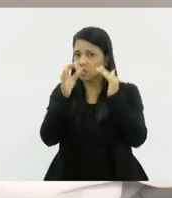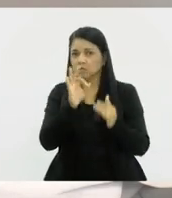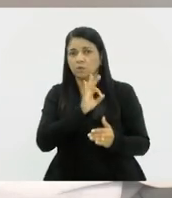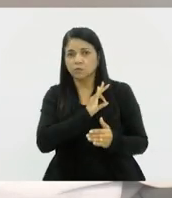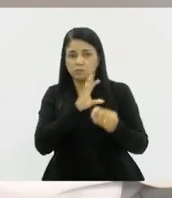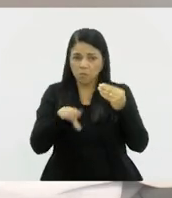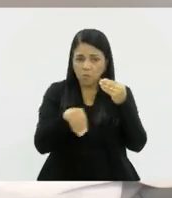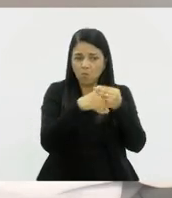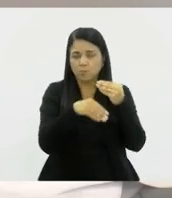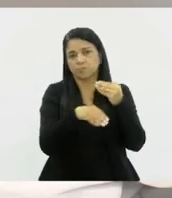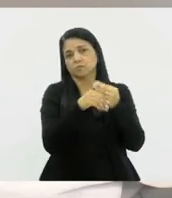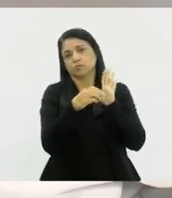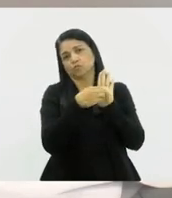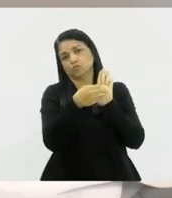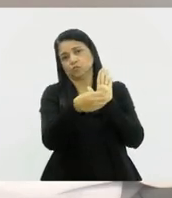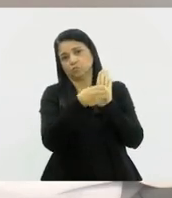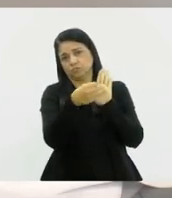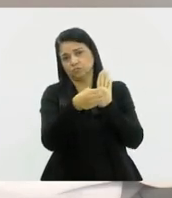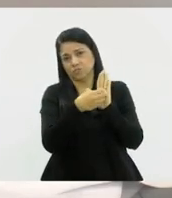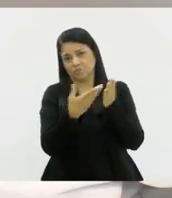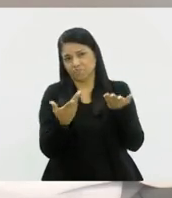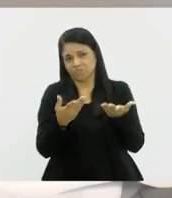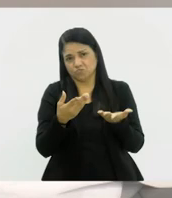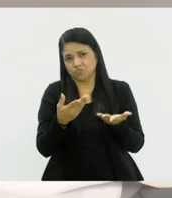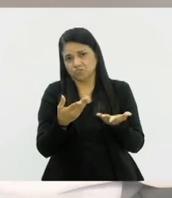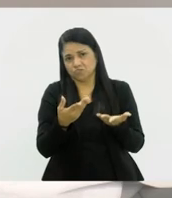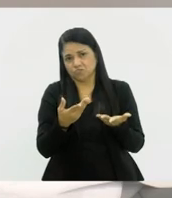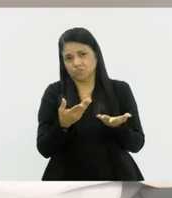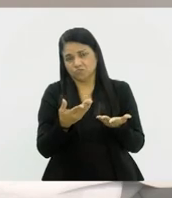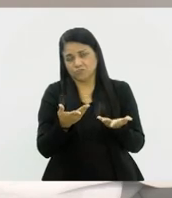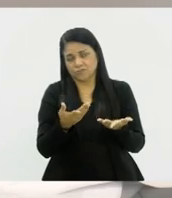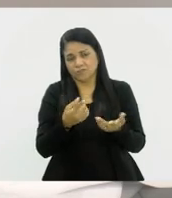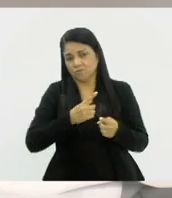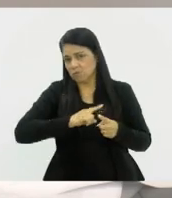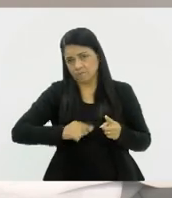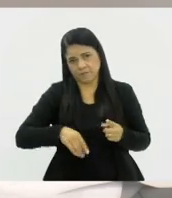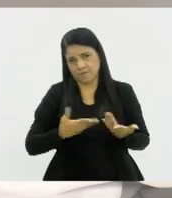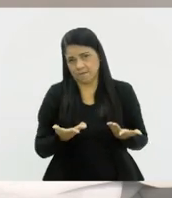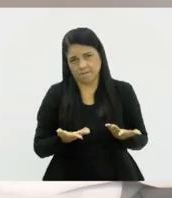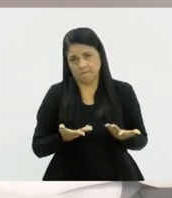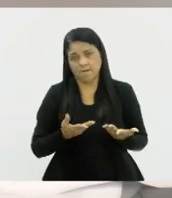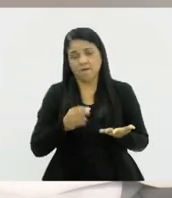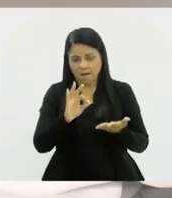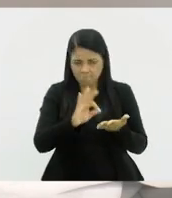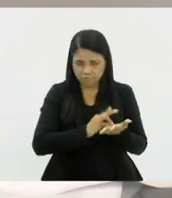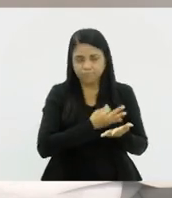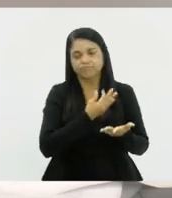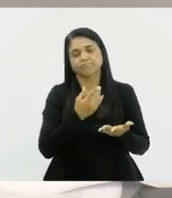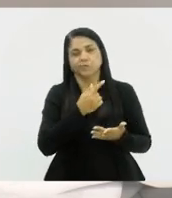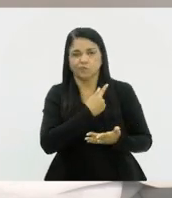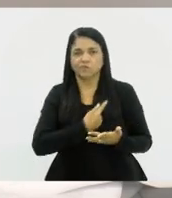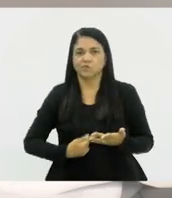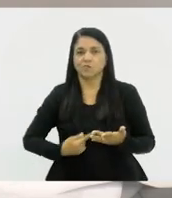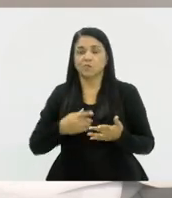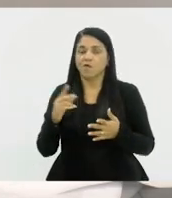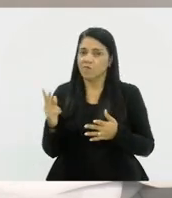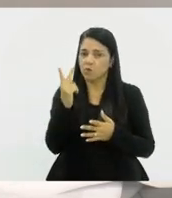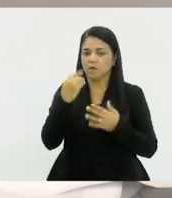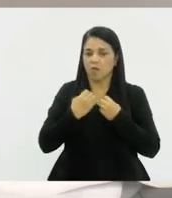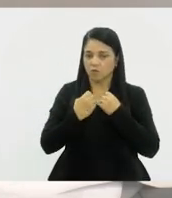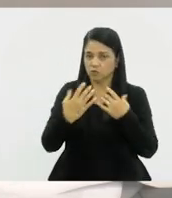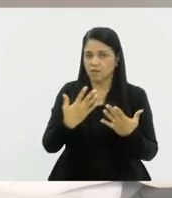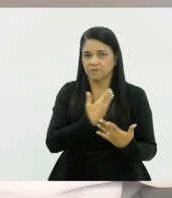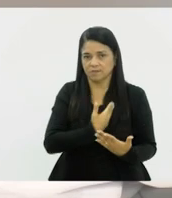sugestões não há por vetar e o governador sancionou essa lei Isso é para valorizar audiências como essa e passa